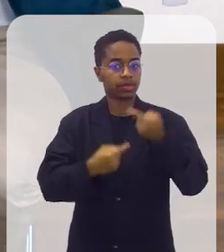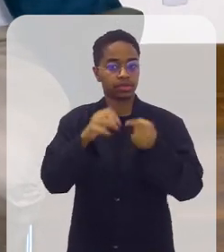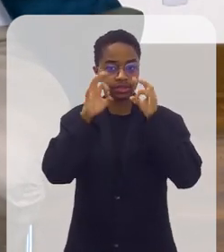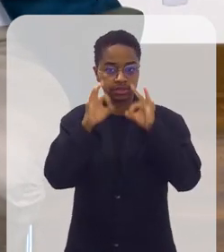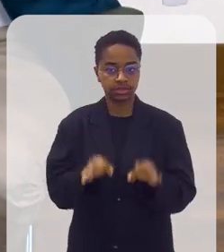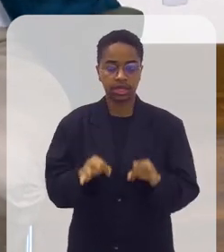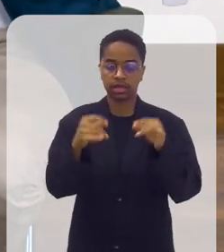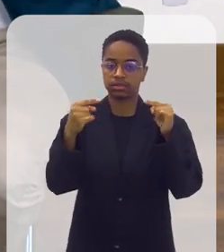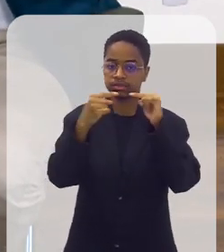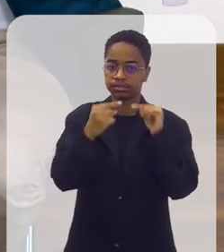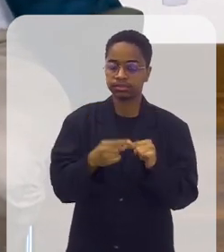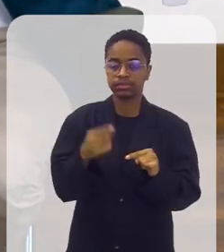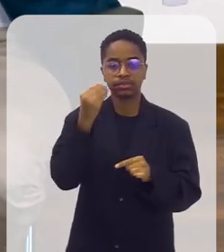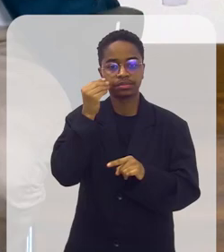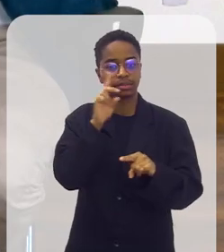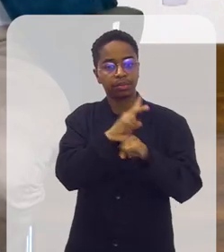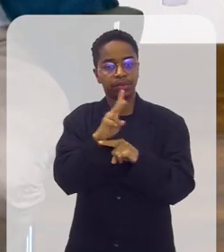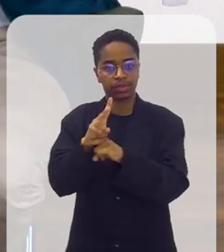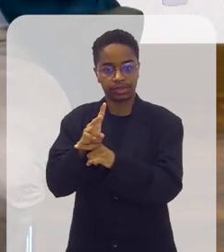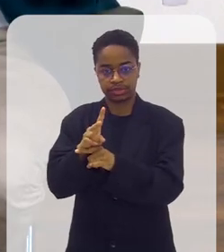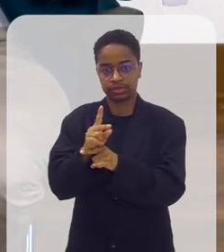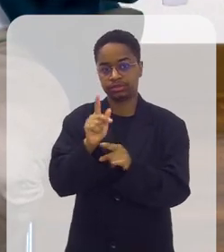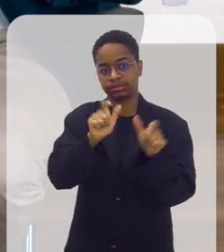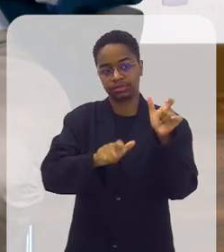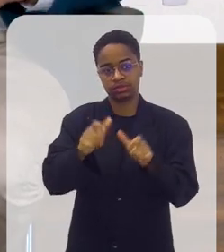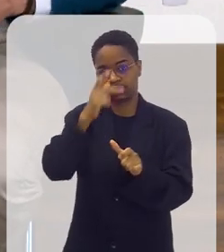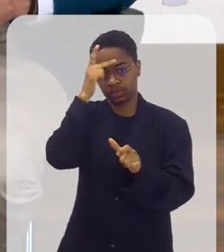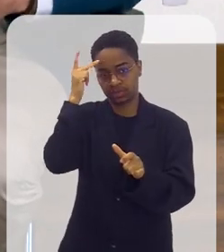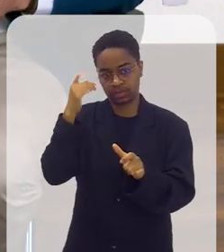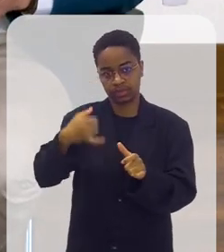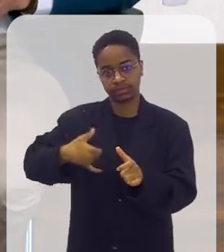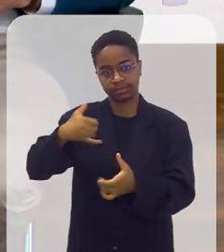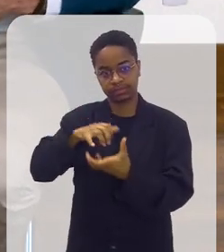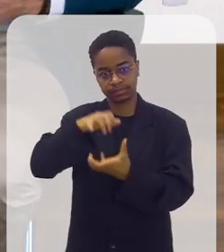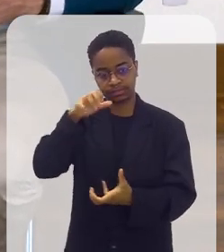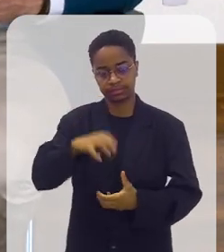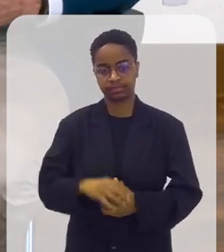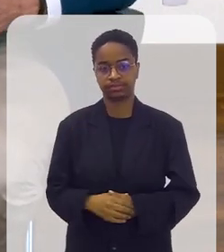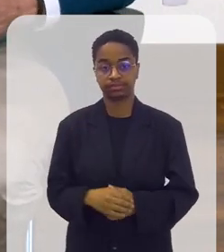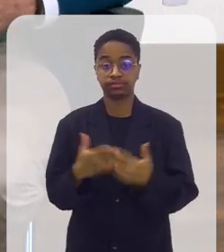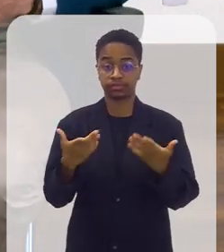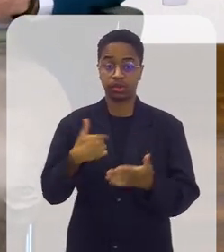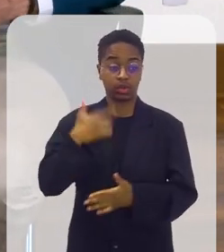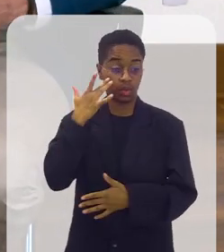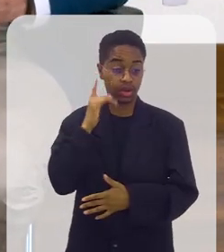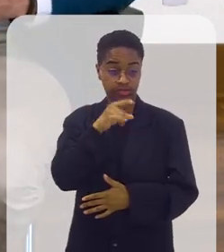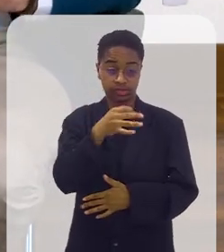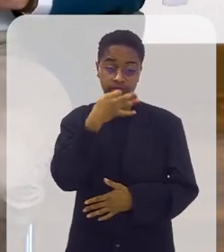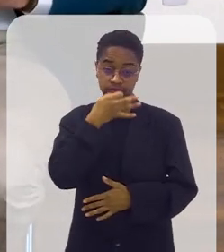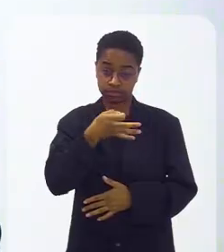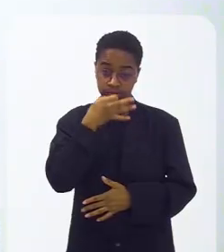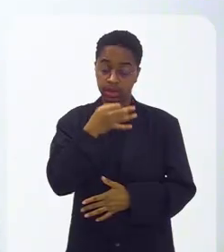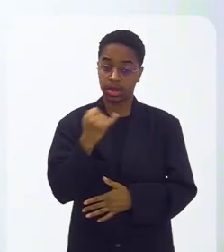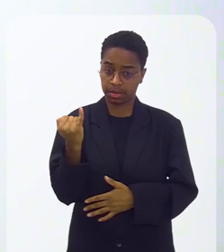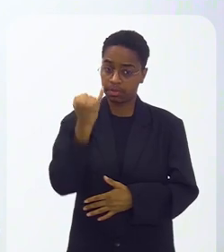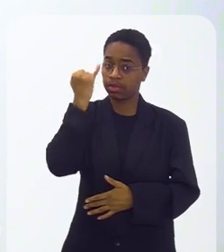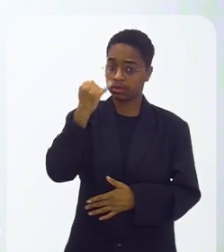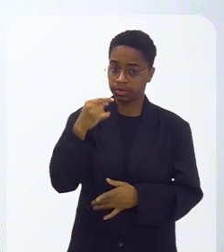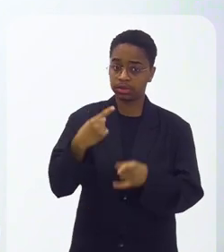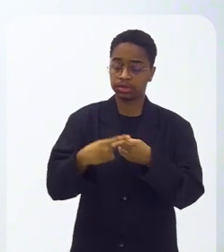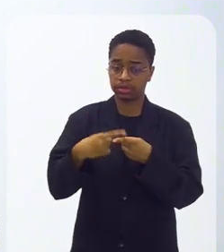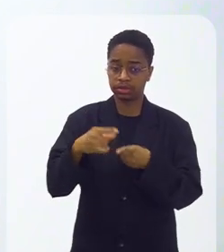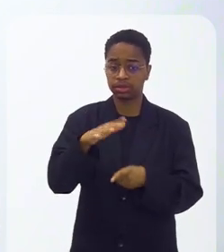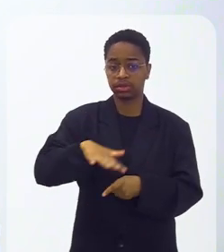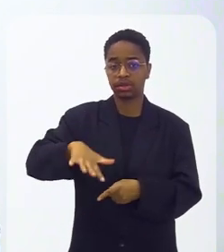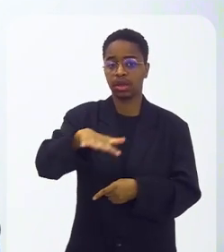políticas necessárias no sentido de proteger, né, a pessoa idosa. Eu acho que a sua colocação ela é muito